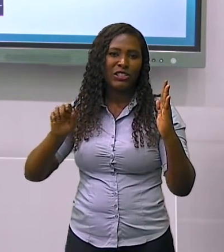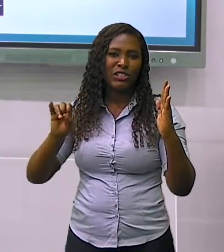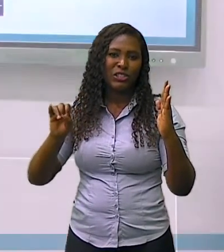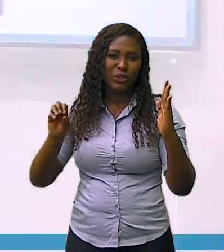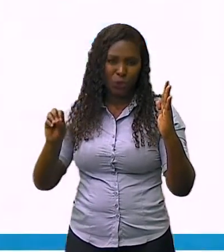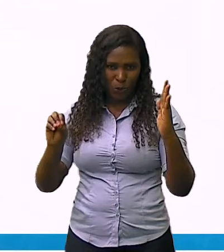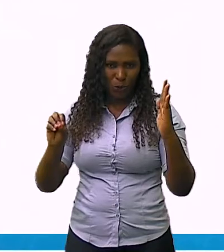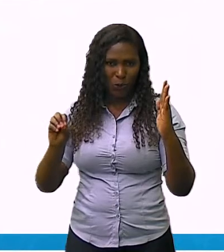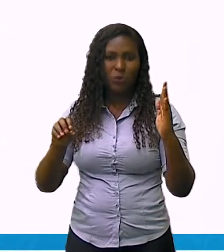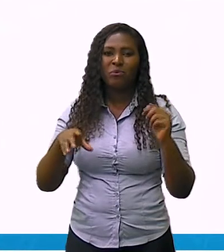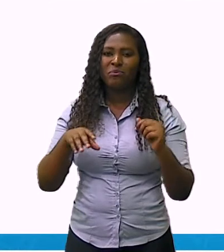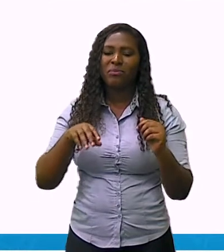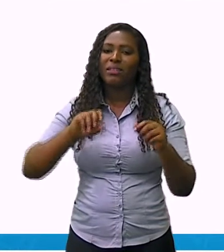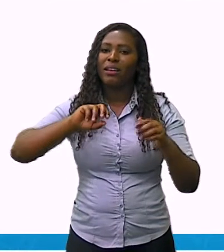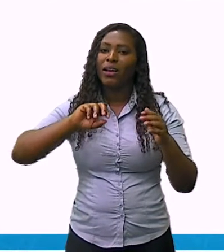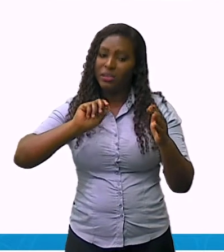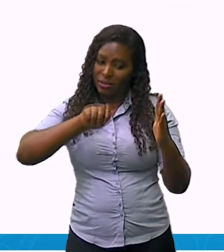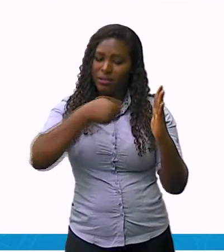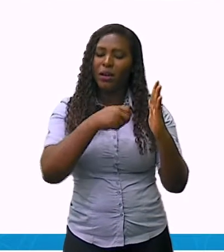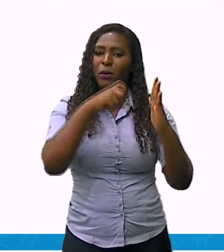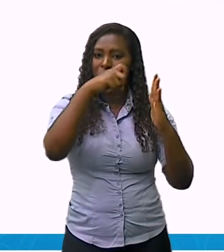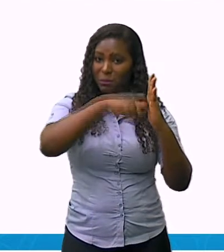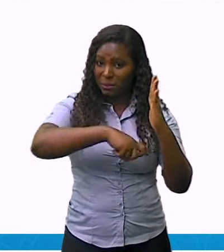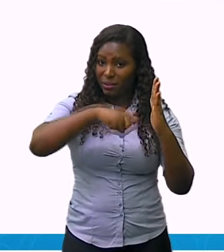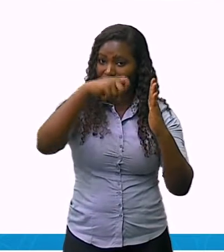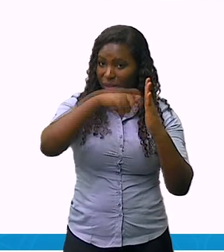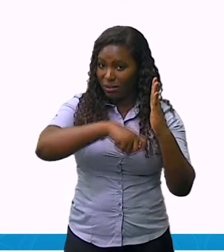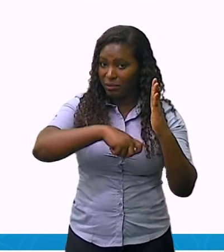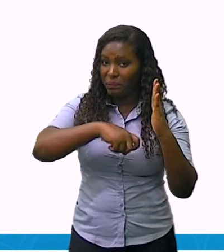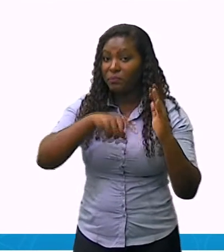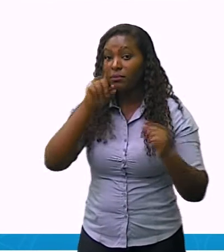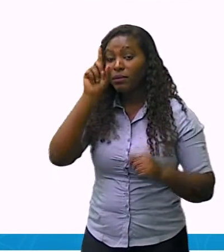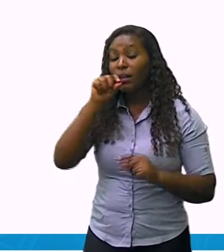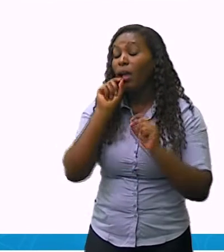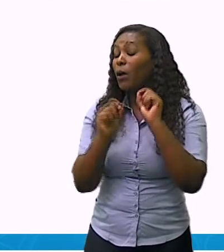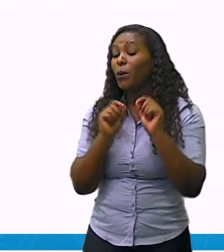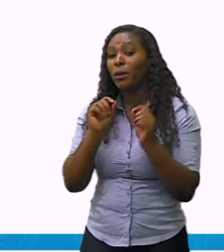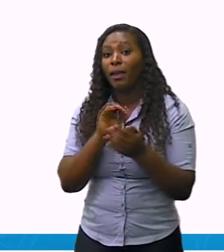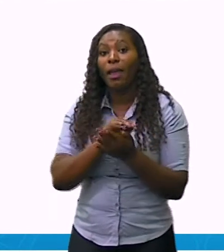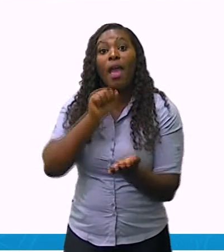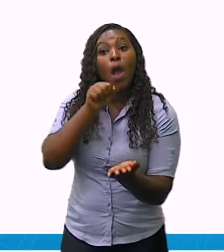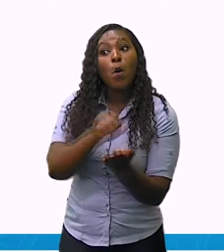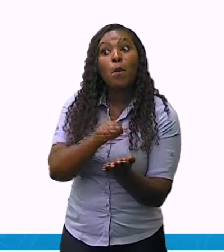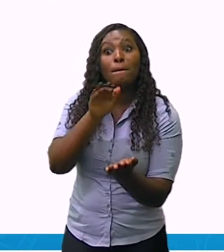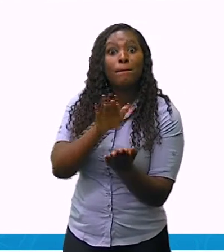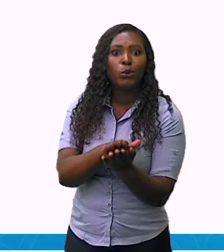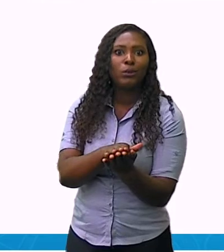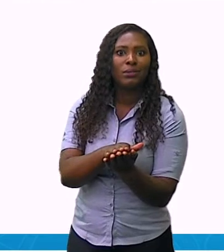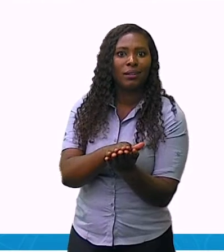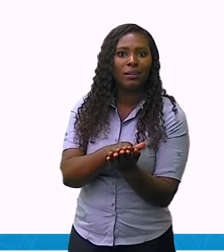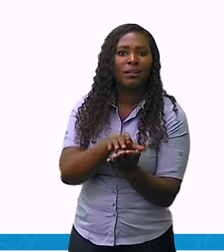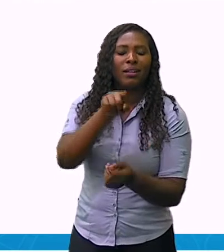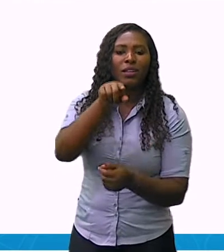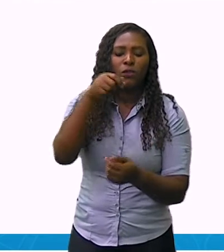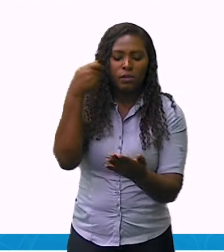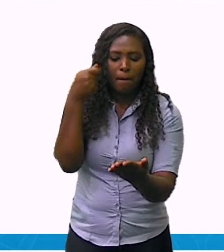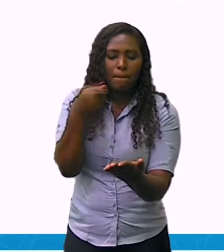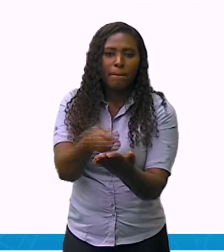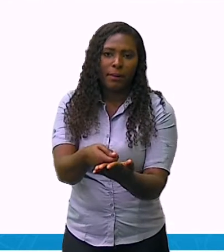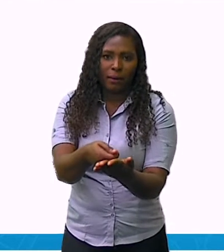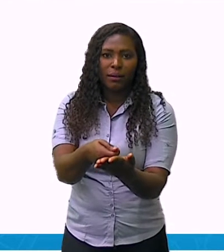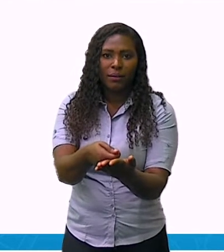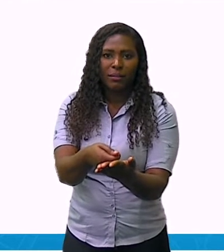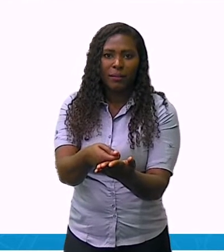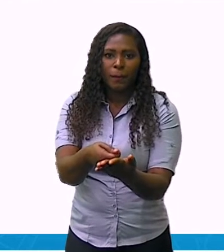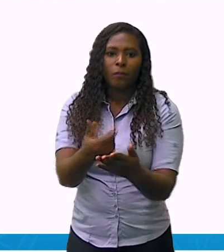pedágio? O pedágio é a cobrança de uma tarifa. Para você atravessar aquele espaço, você